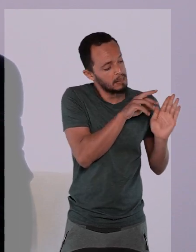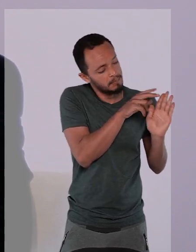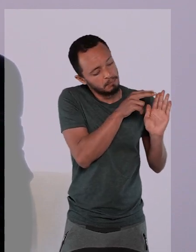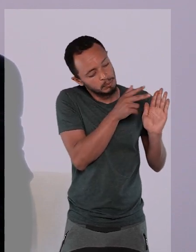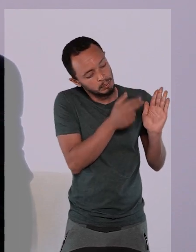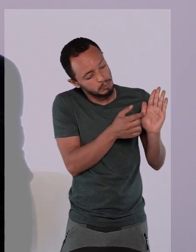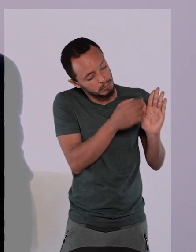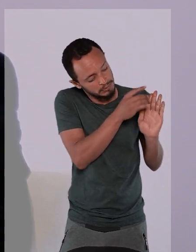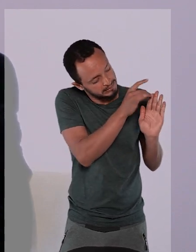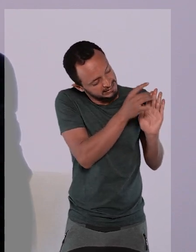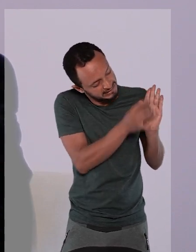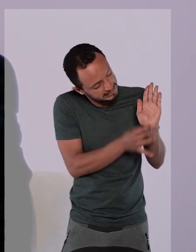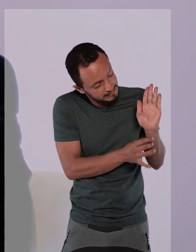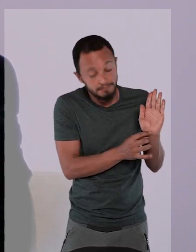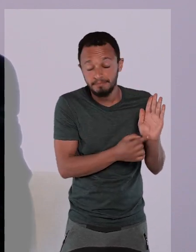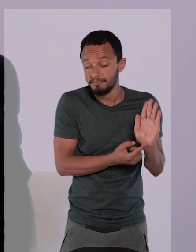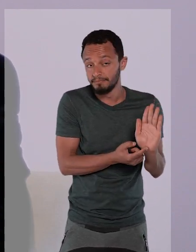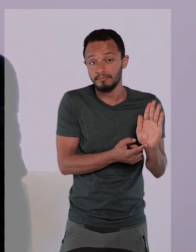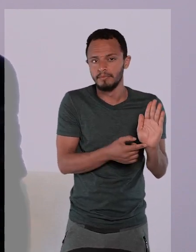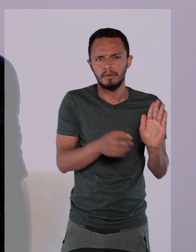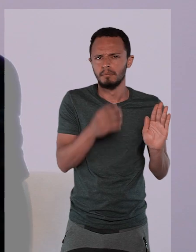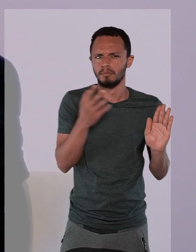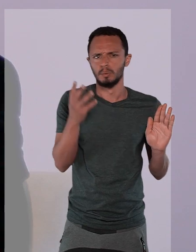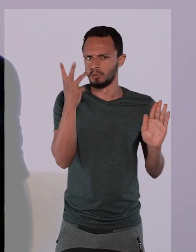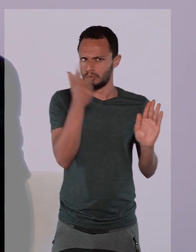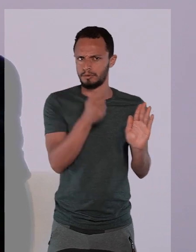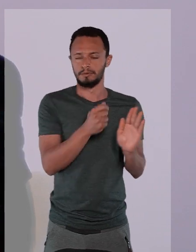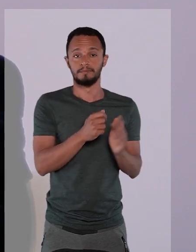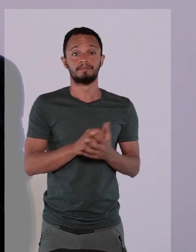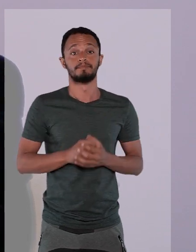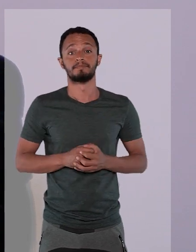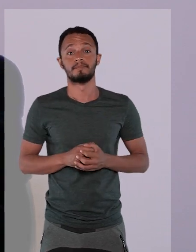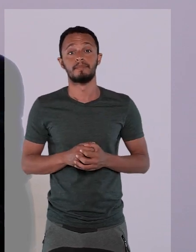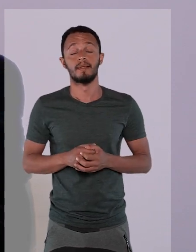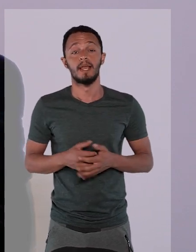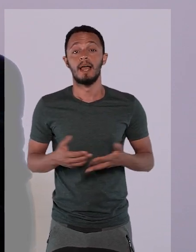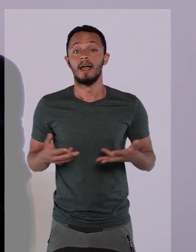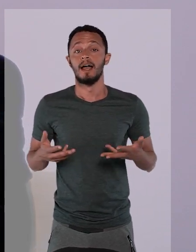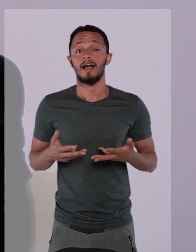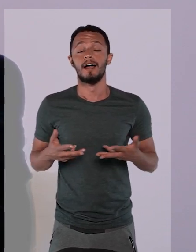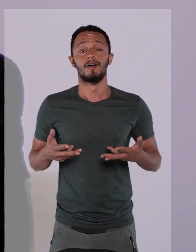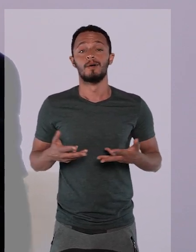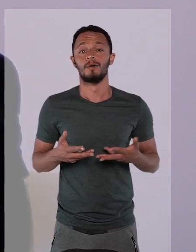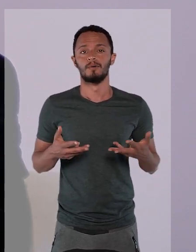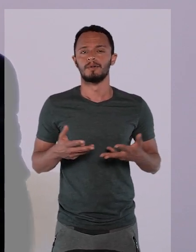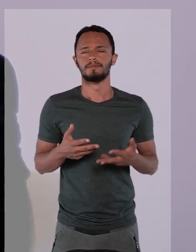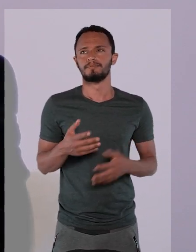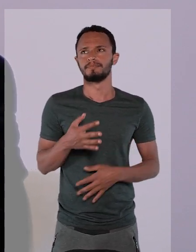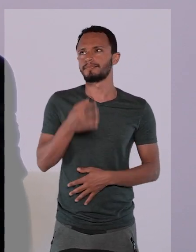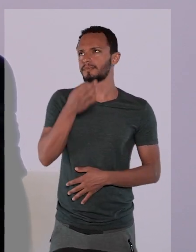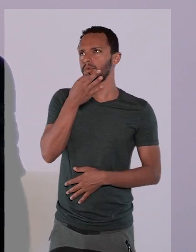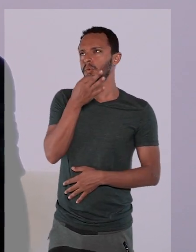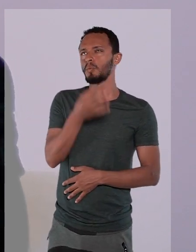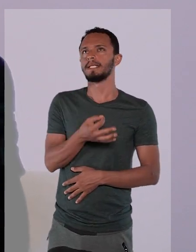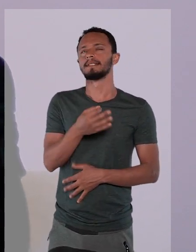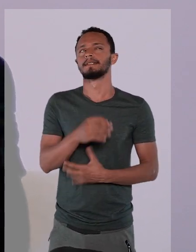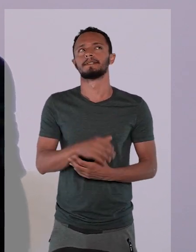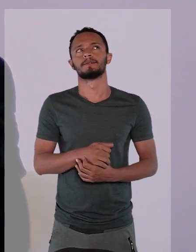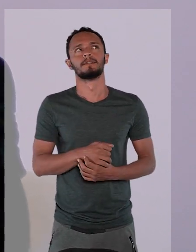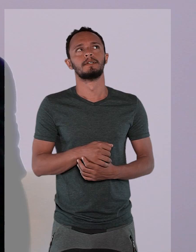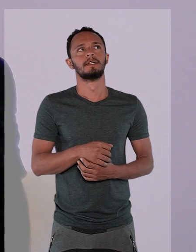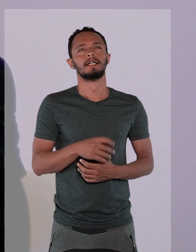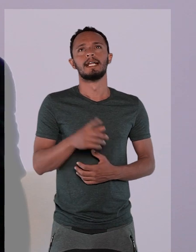E, bom, um comentário que eu gostaria... Eu fui pegando um pouquinho